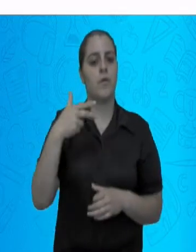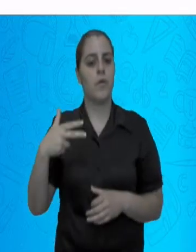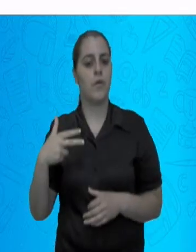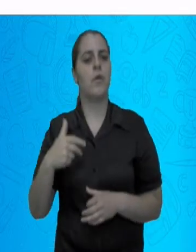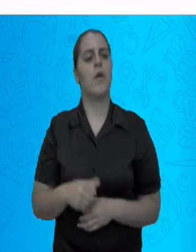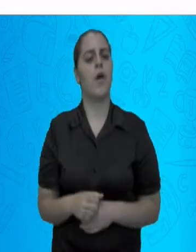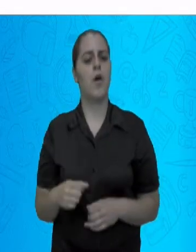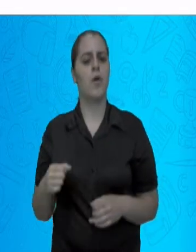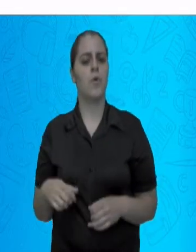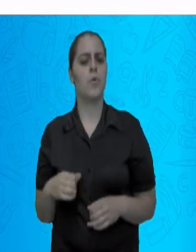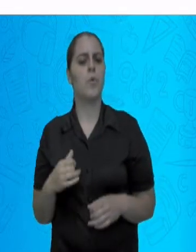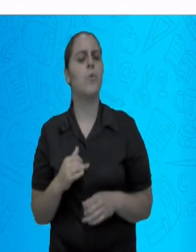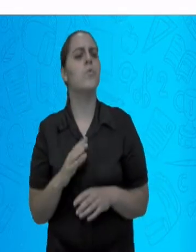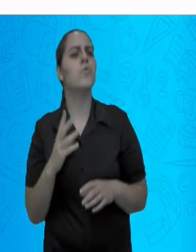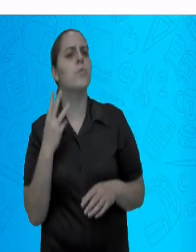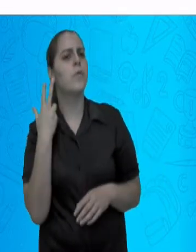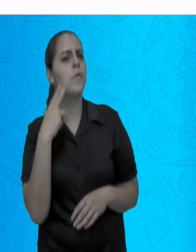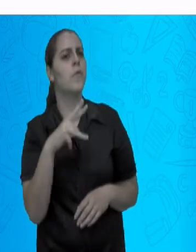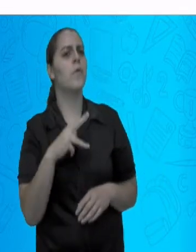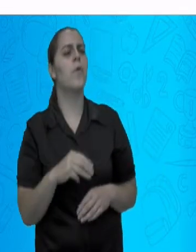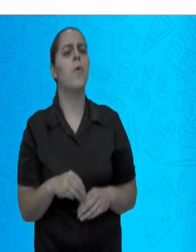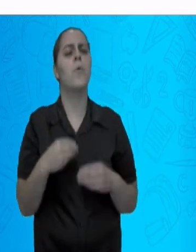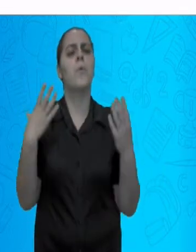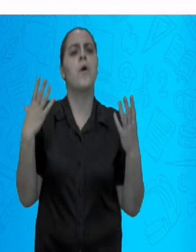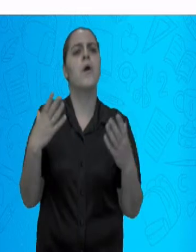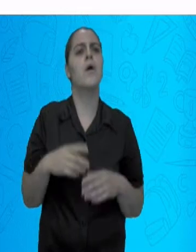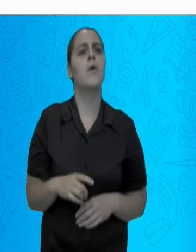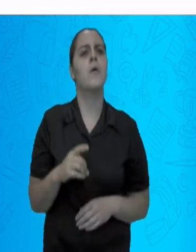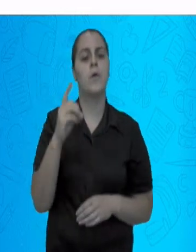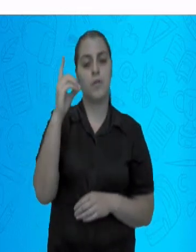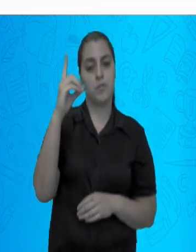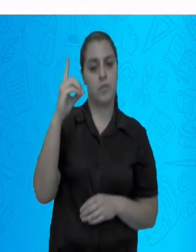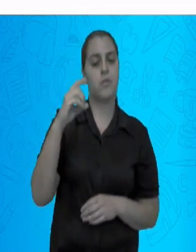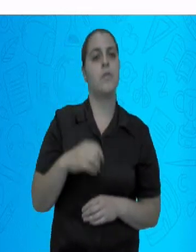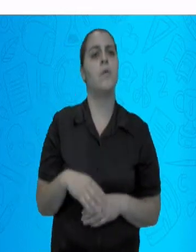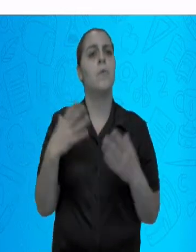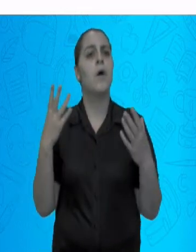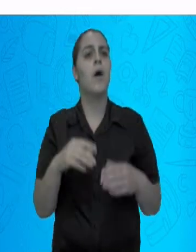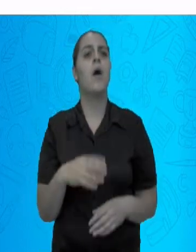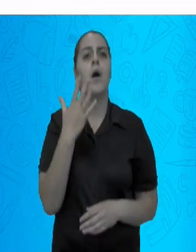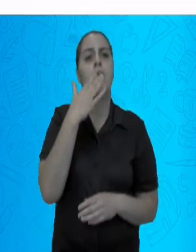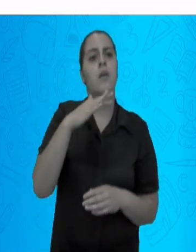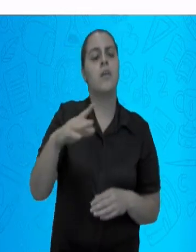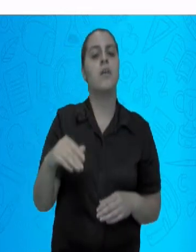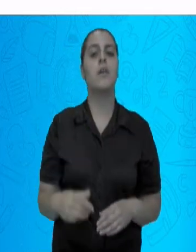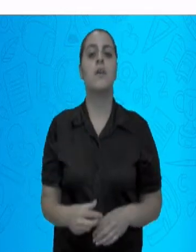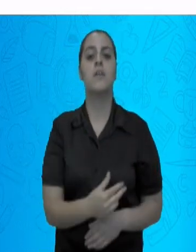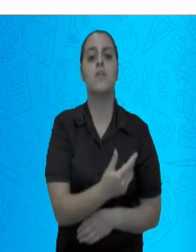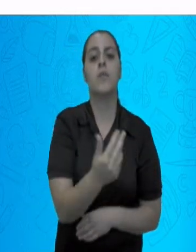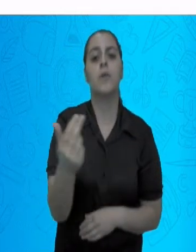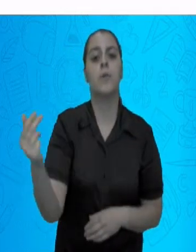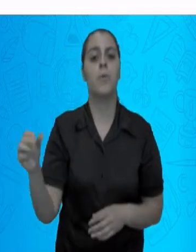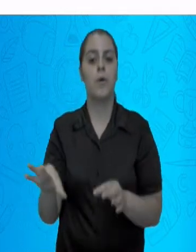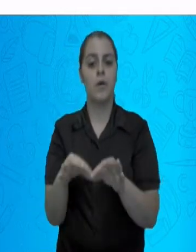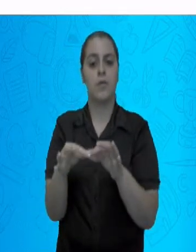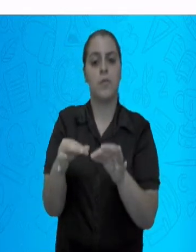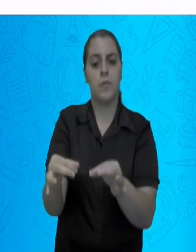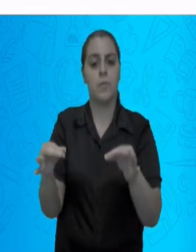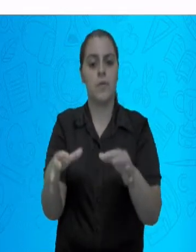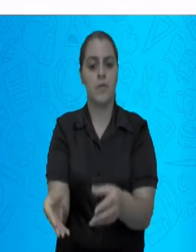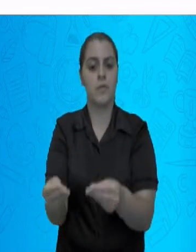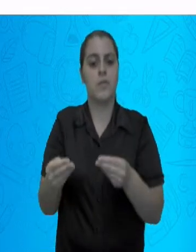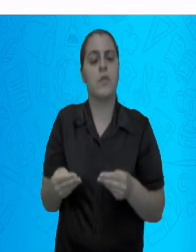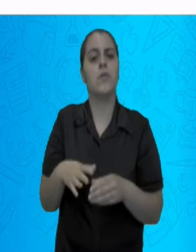A última questão desse gráfico. Quais crianças ganharam a mesma quantidade